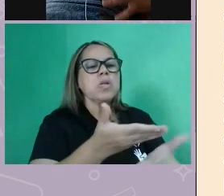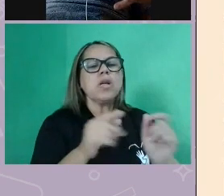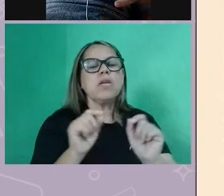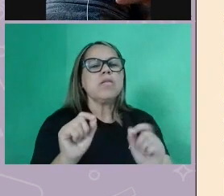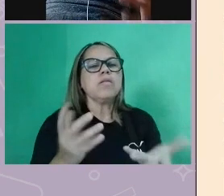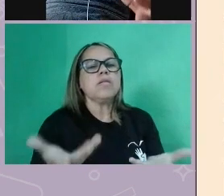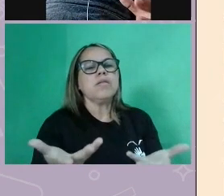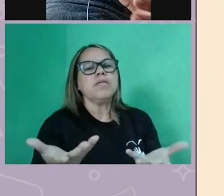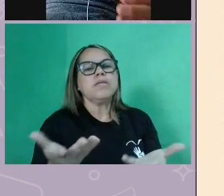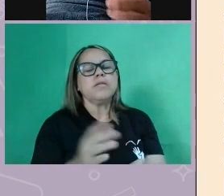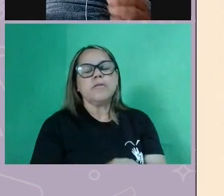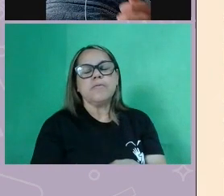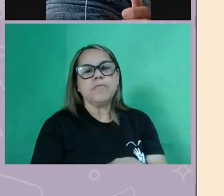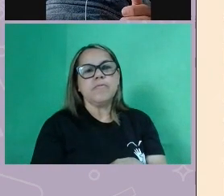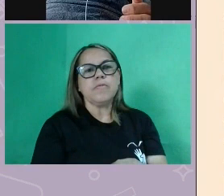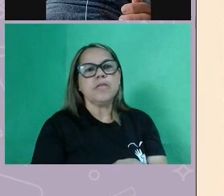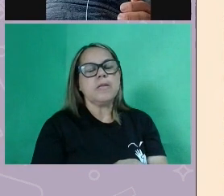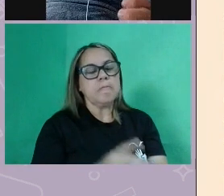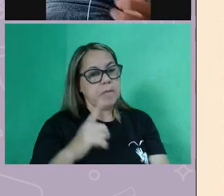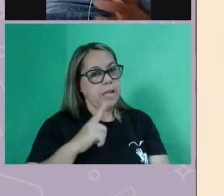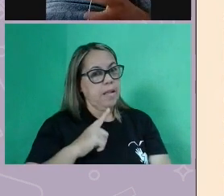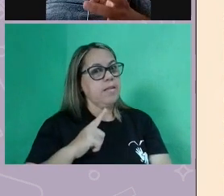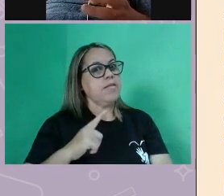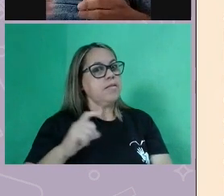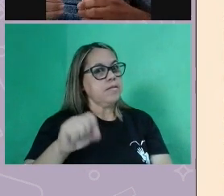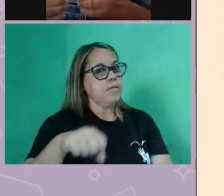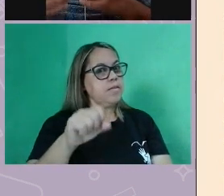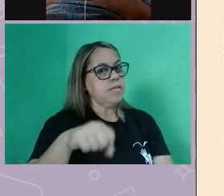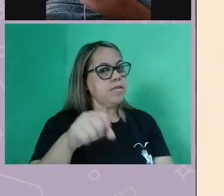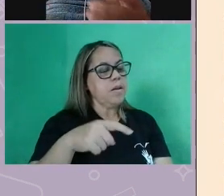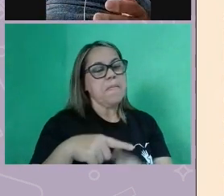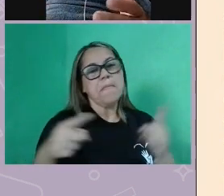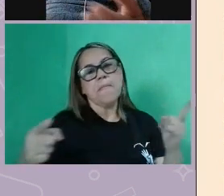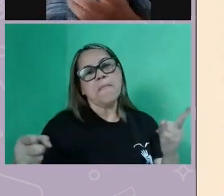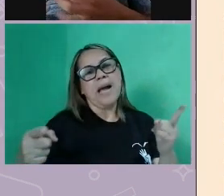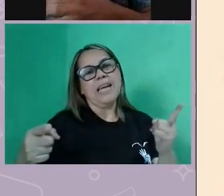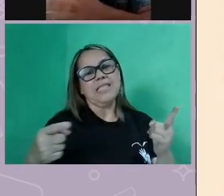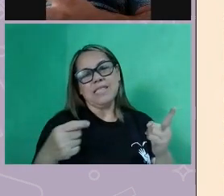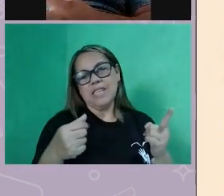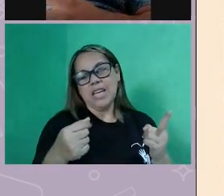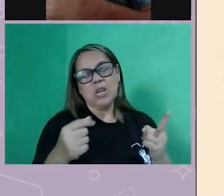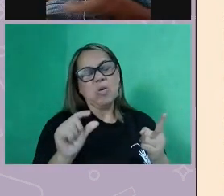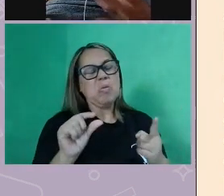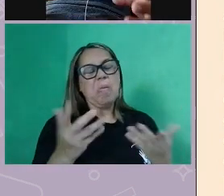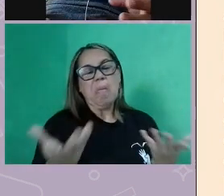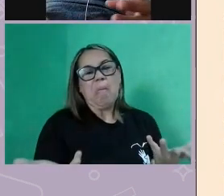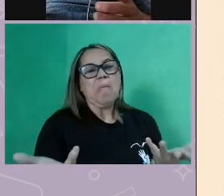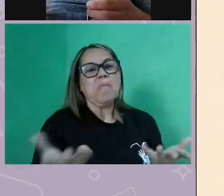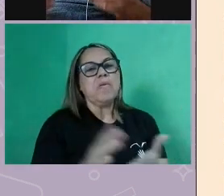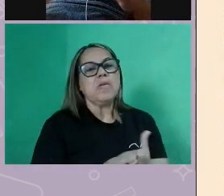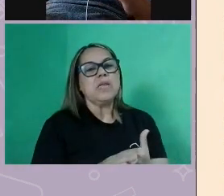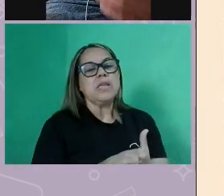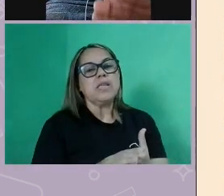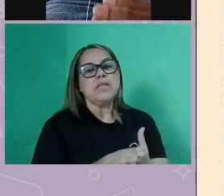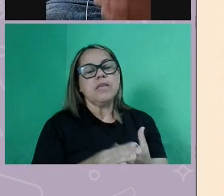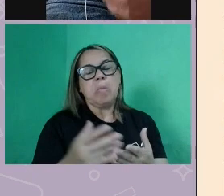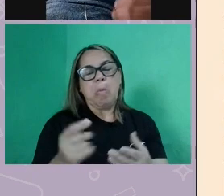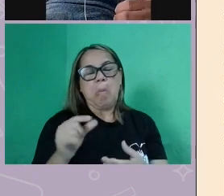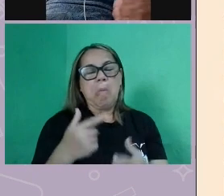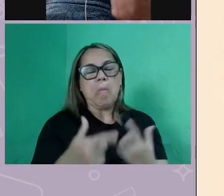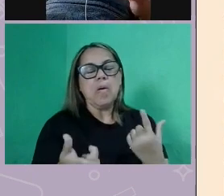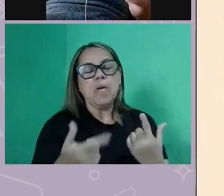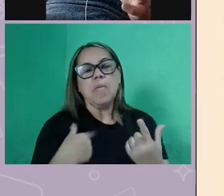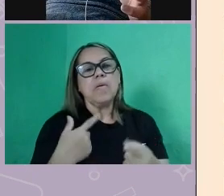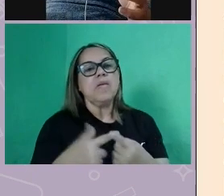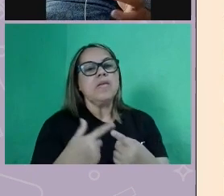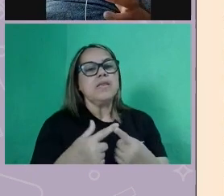incipientes elas existem mas usam pouca moeda existia moeda na Idade Média mas muito pouco se cunhava